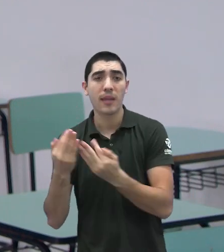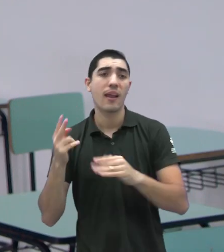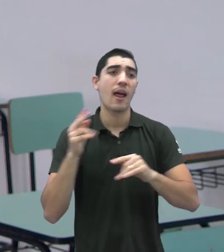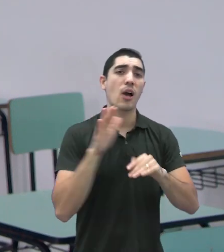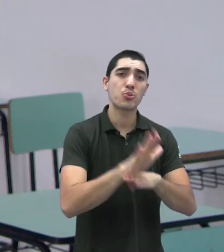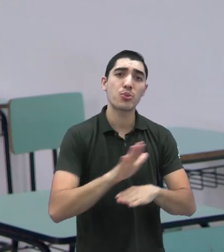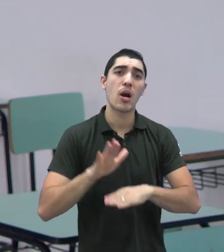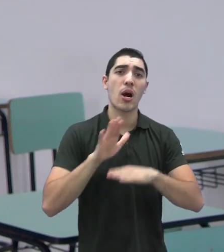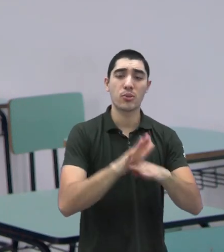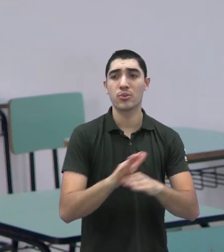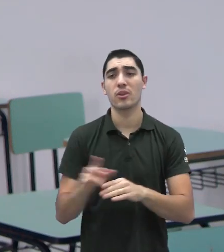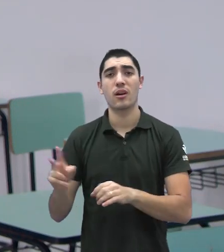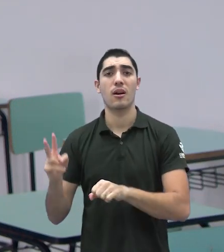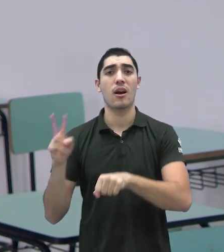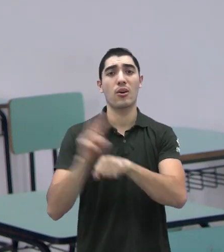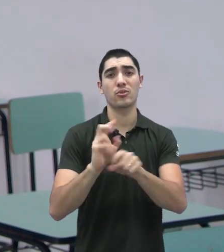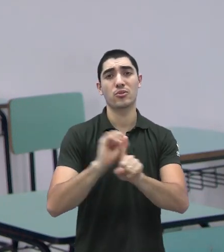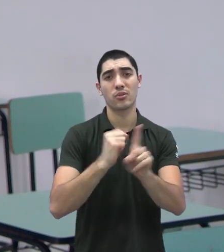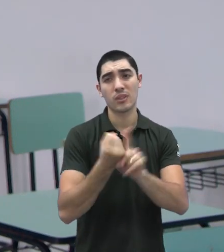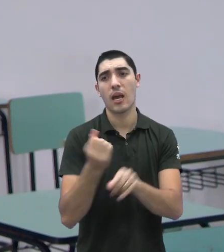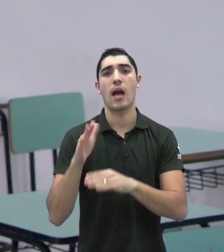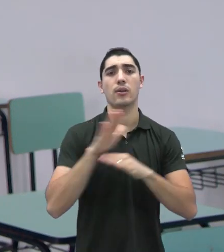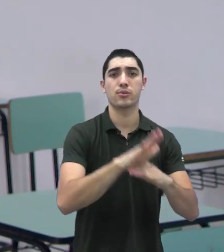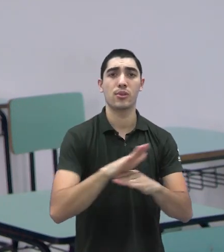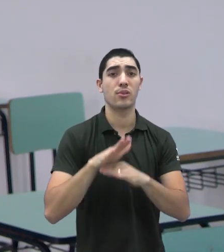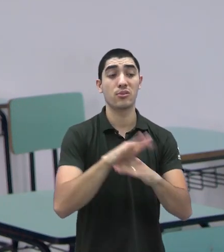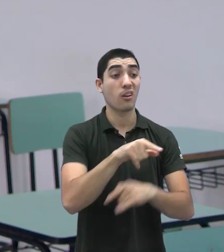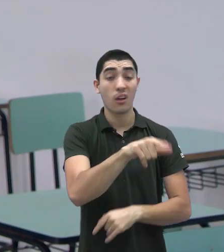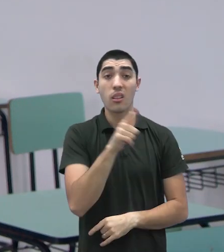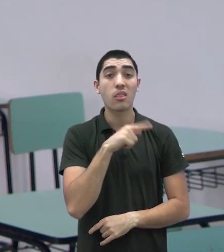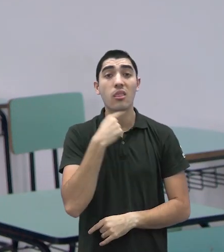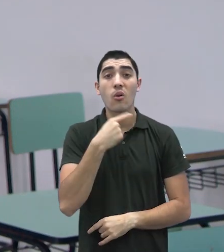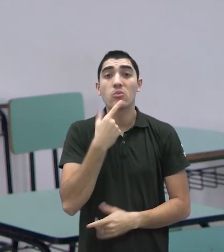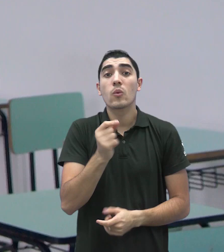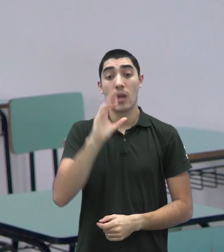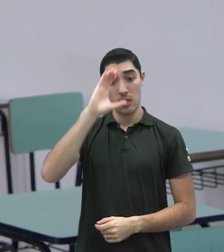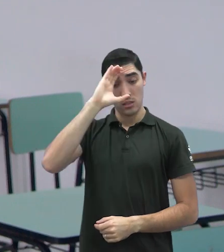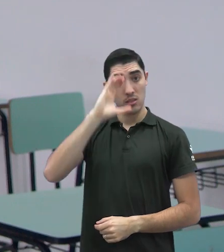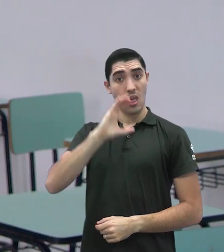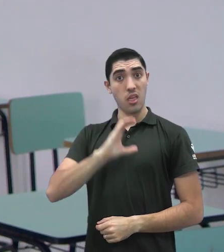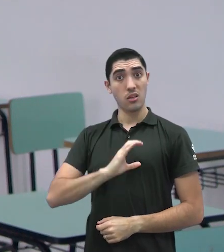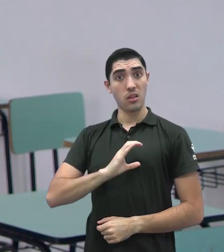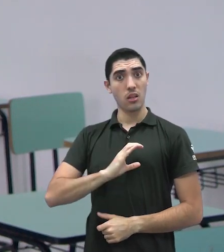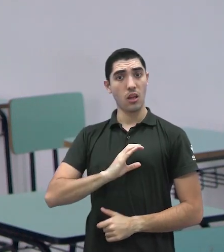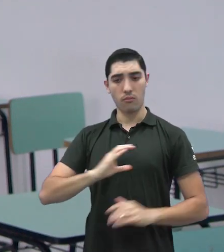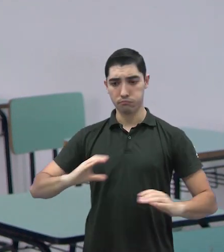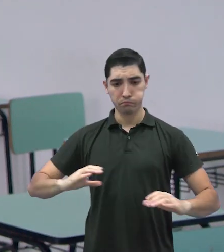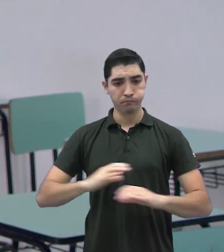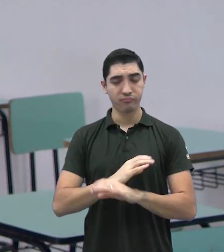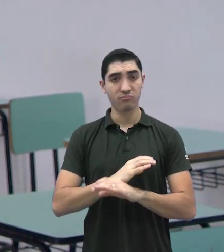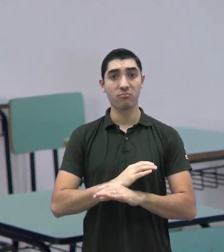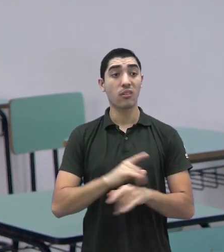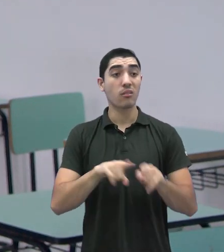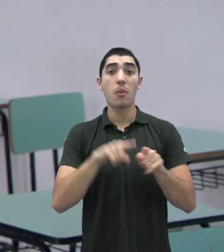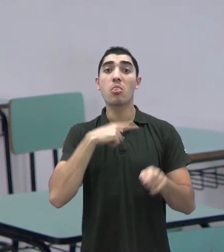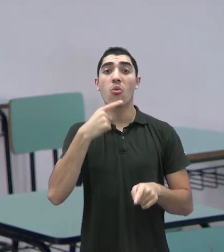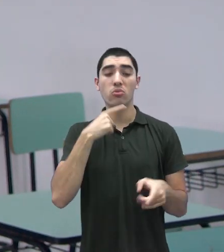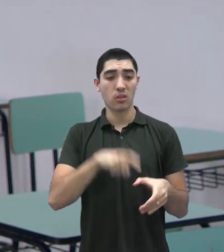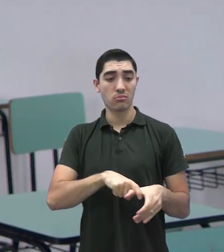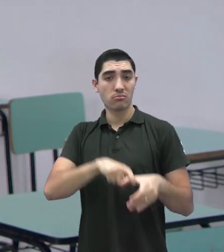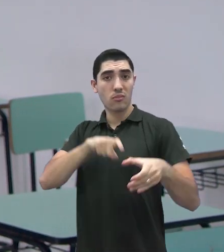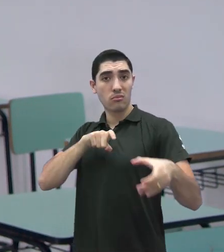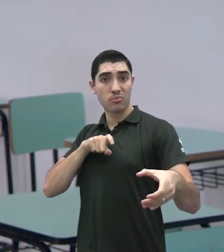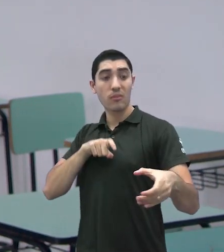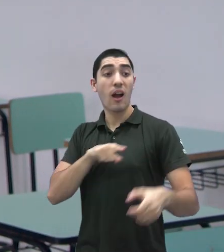família, eles não vão ter uma cidadania completa, né? Autonomia e cidadania. Então, isso